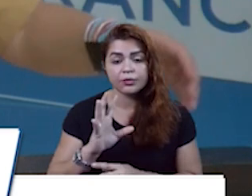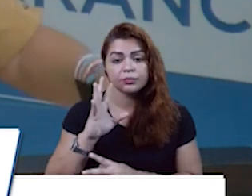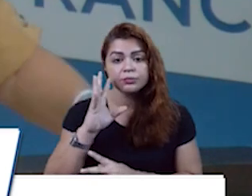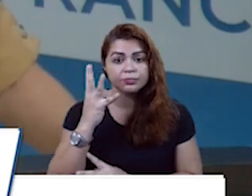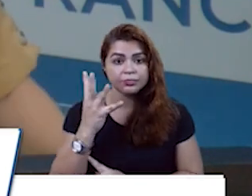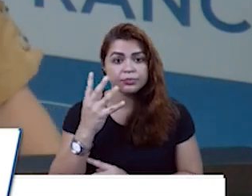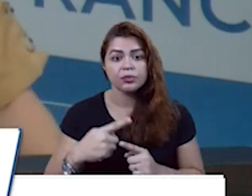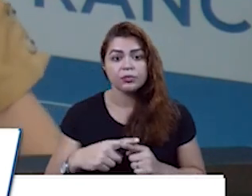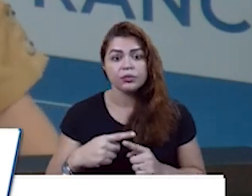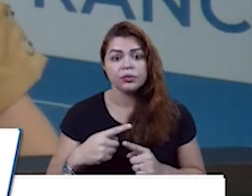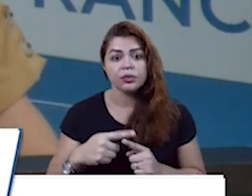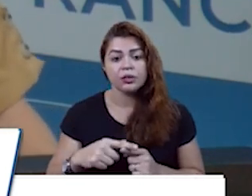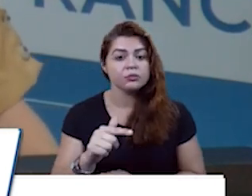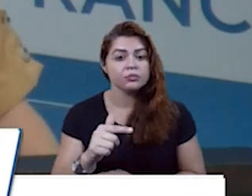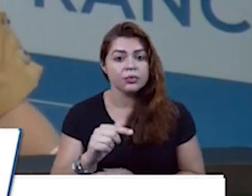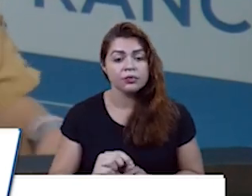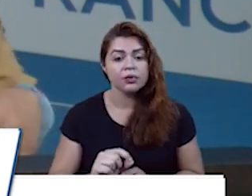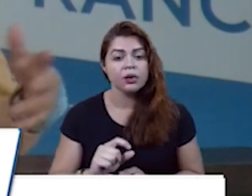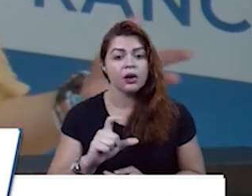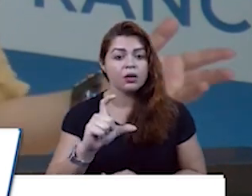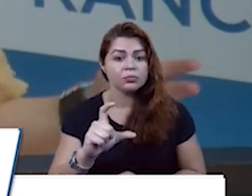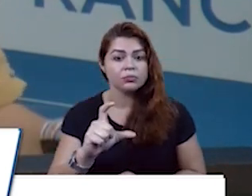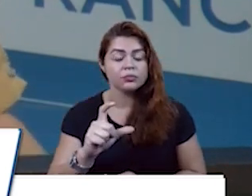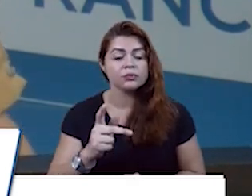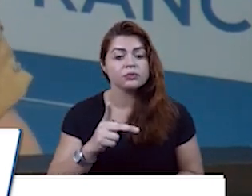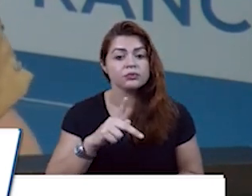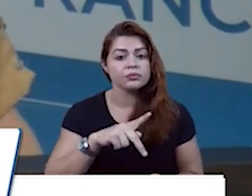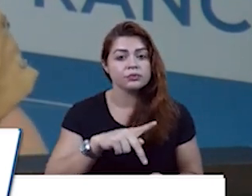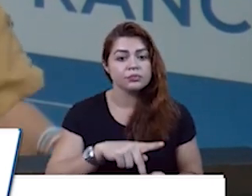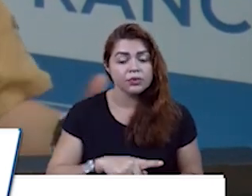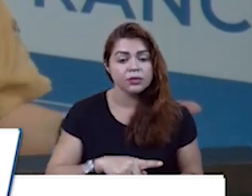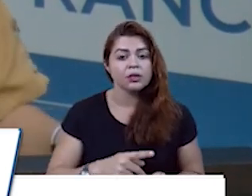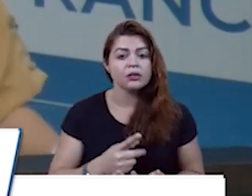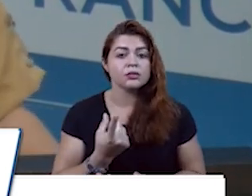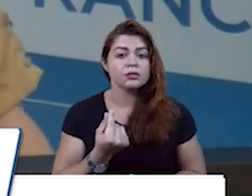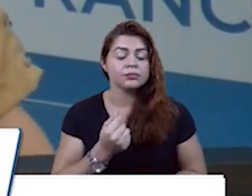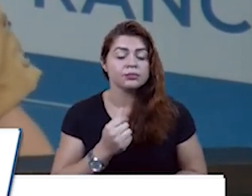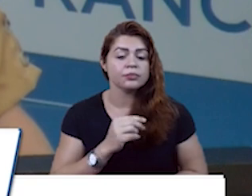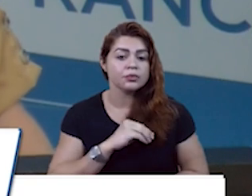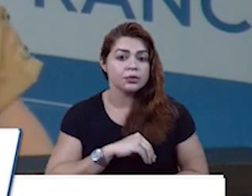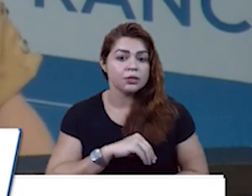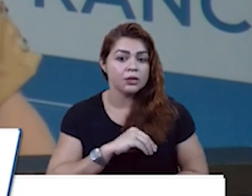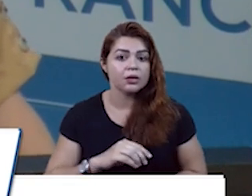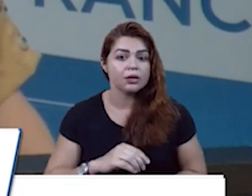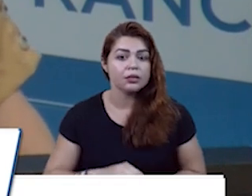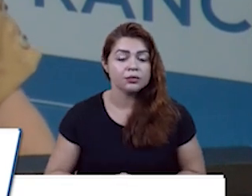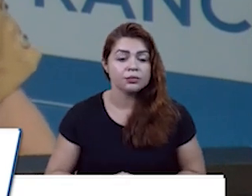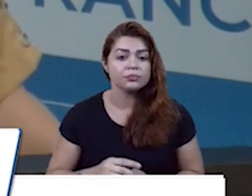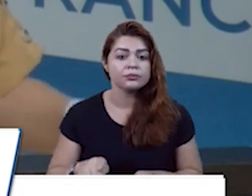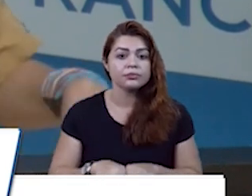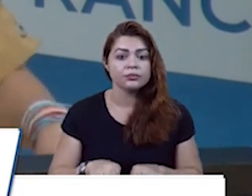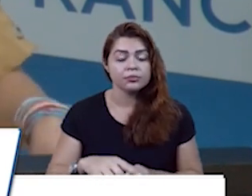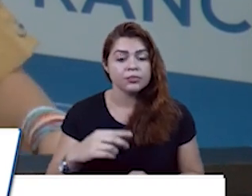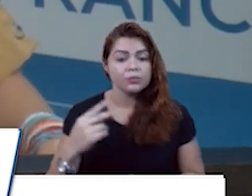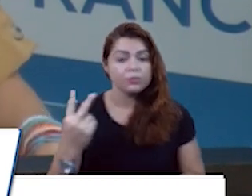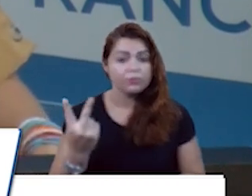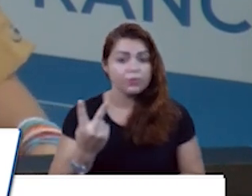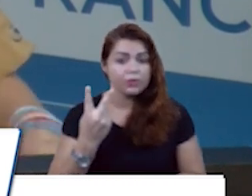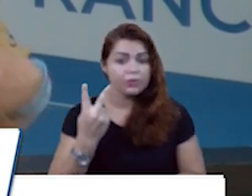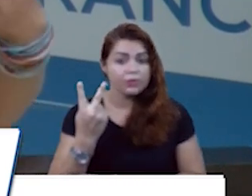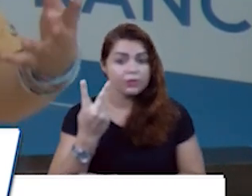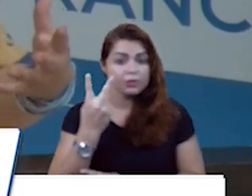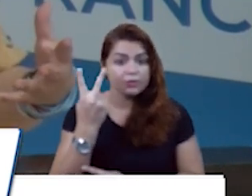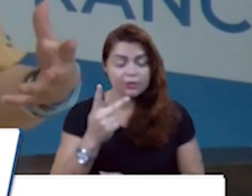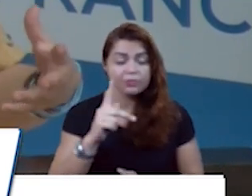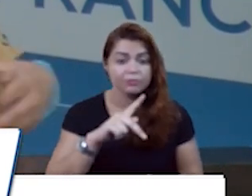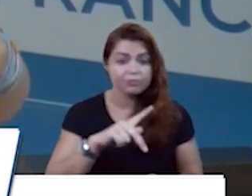não teve aumento real de vale, já não teve uma compensação e uma valorização real. Então, que neste momento,